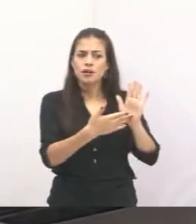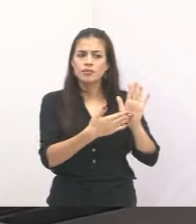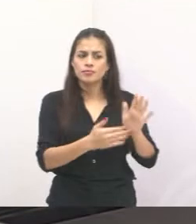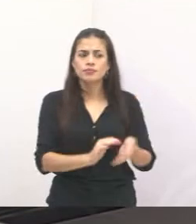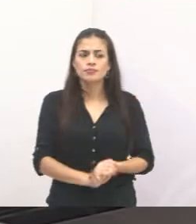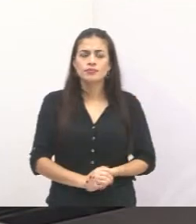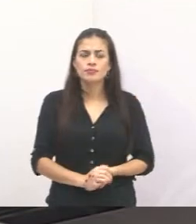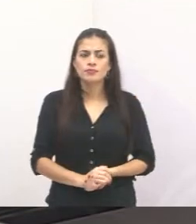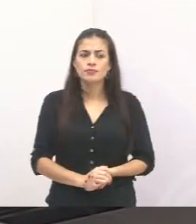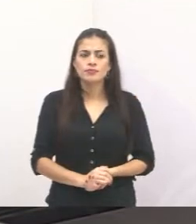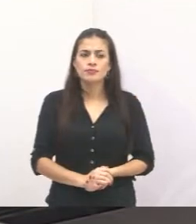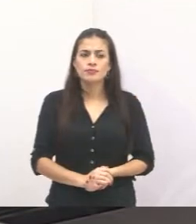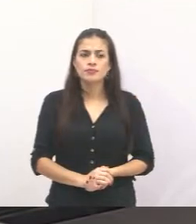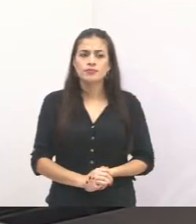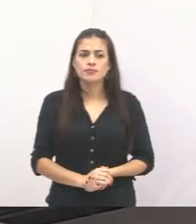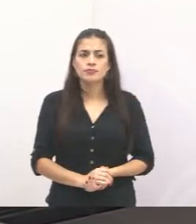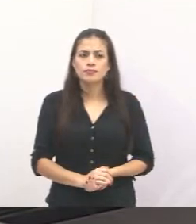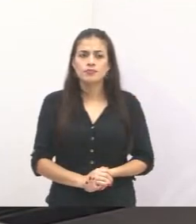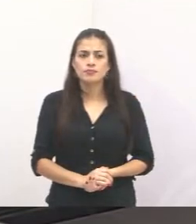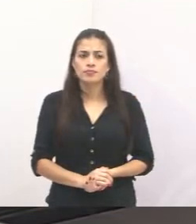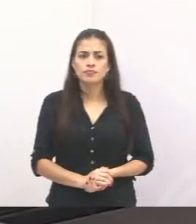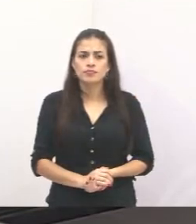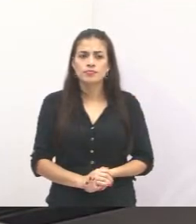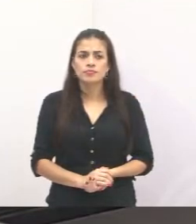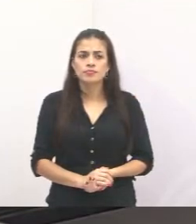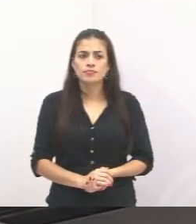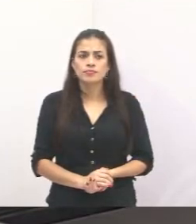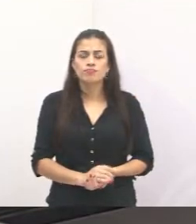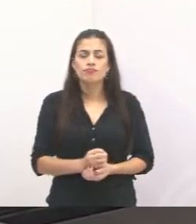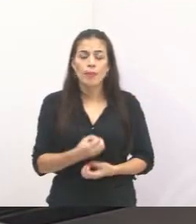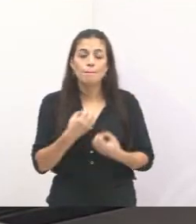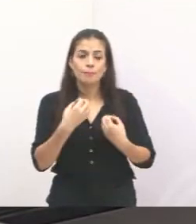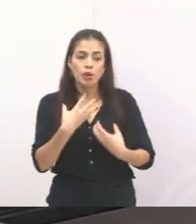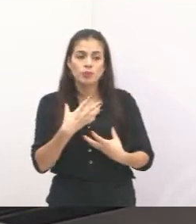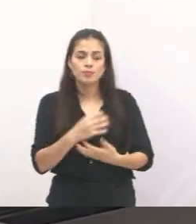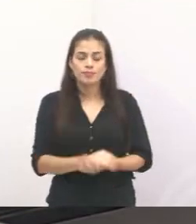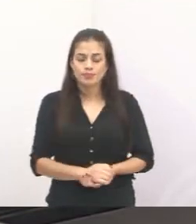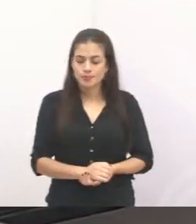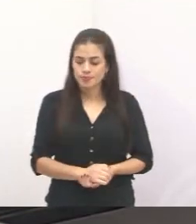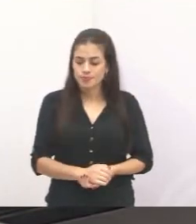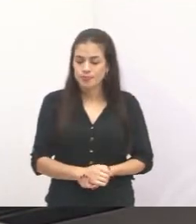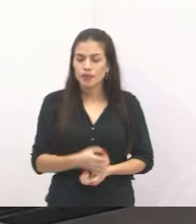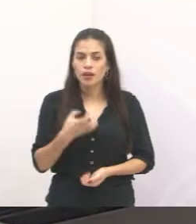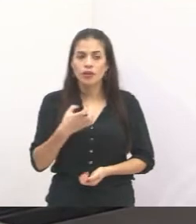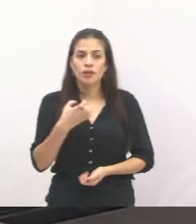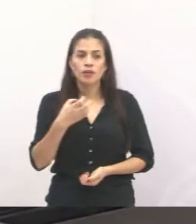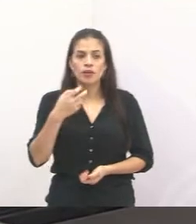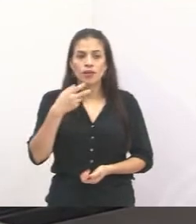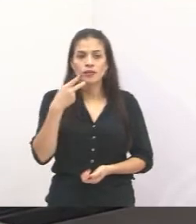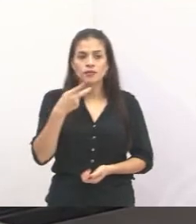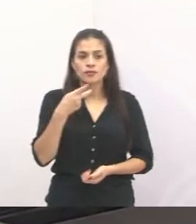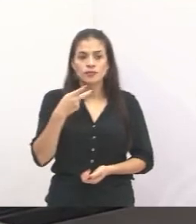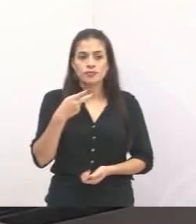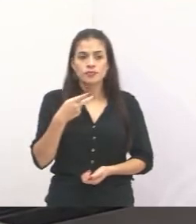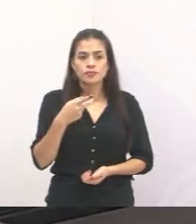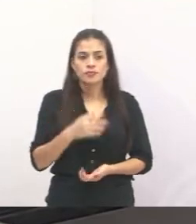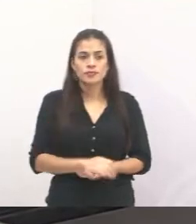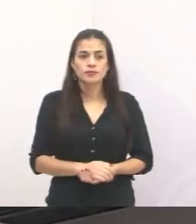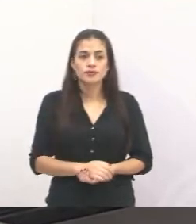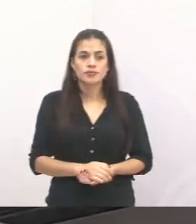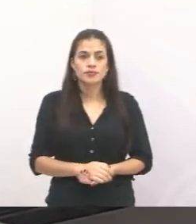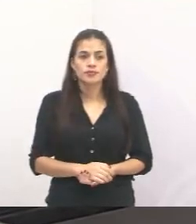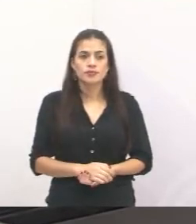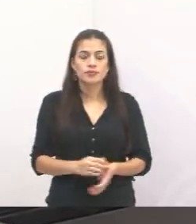só pode ter bons resultados. Então, eu quero aqui dizer que, como já foi dito, esse é o